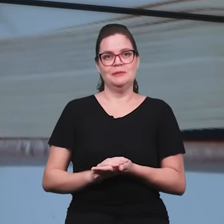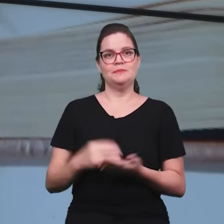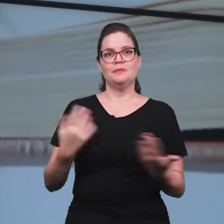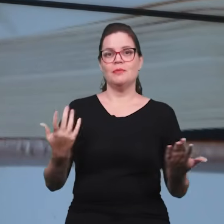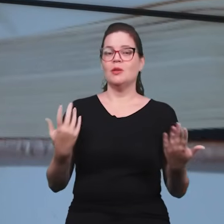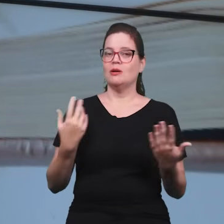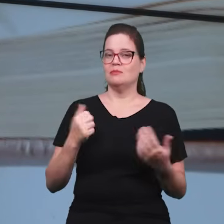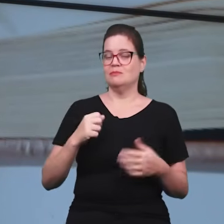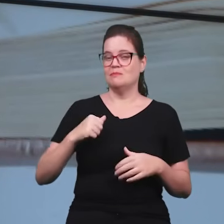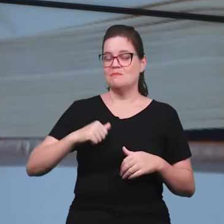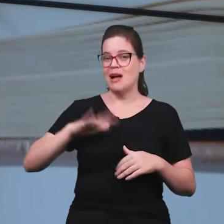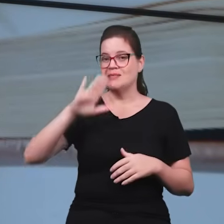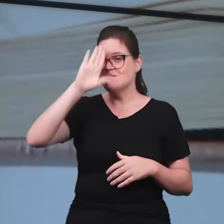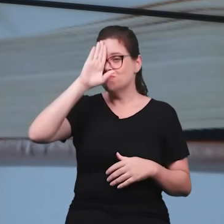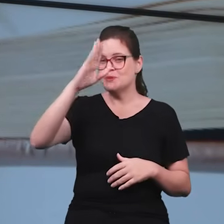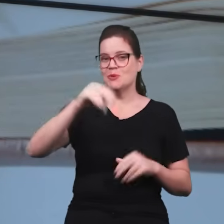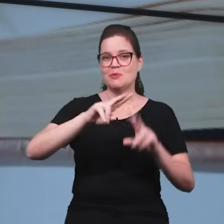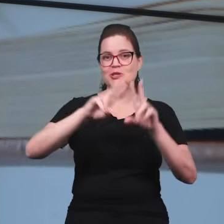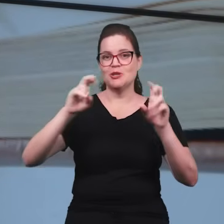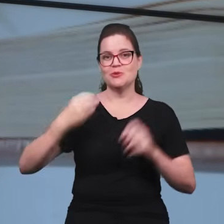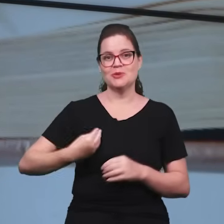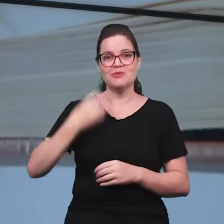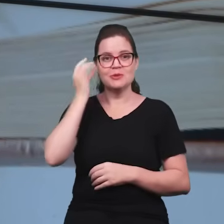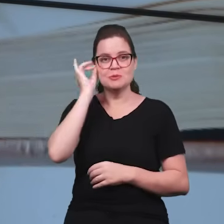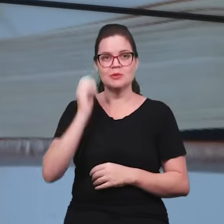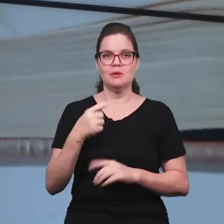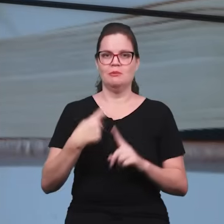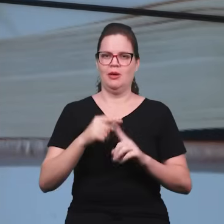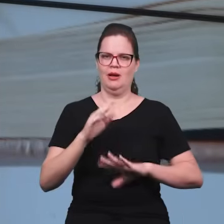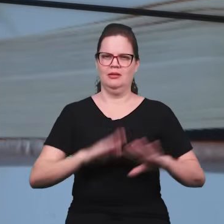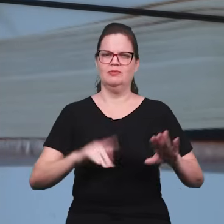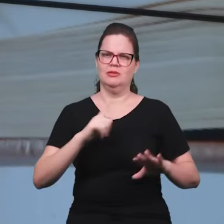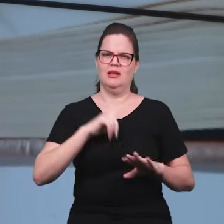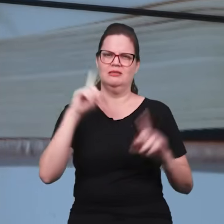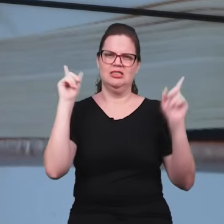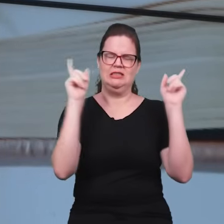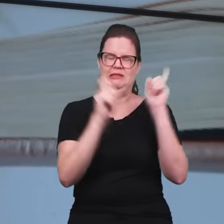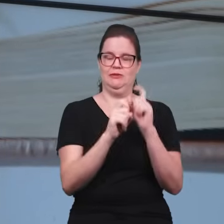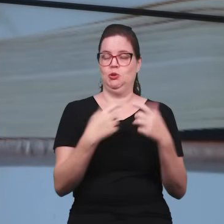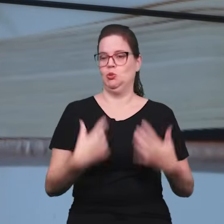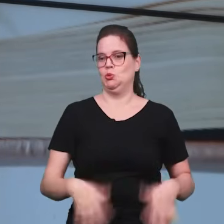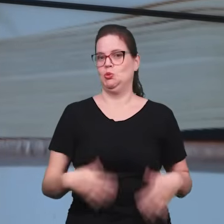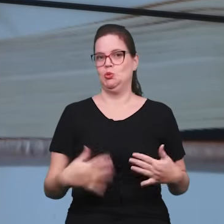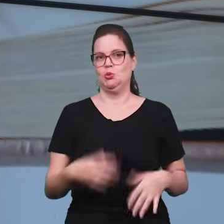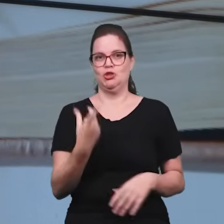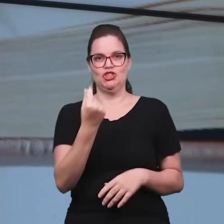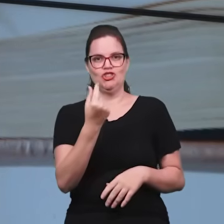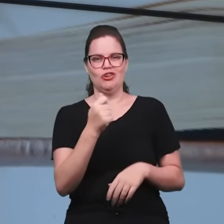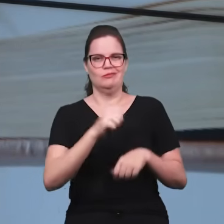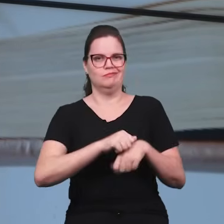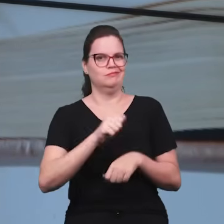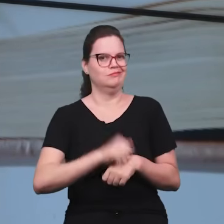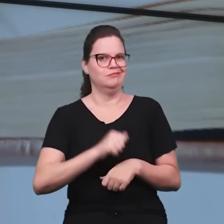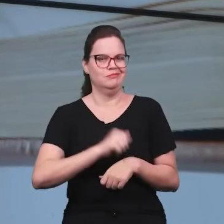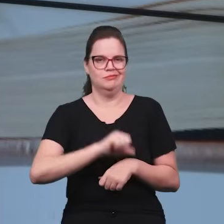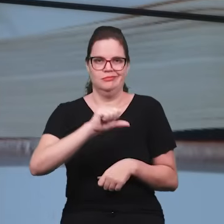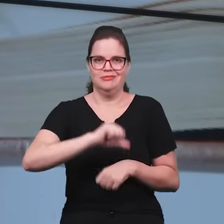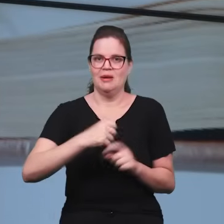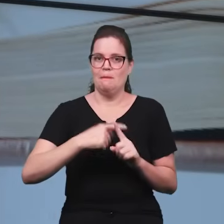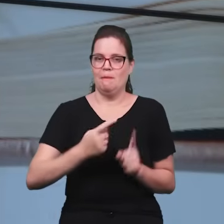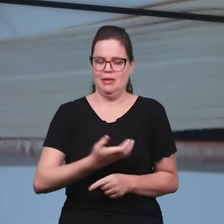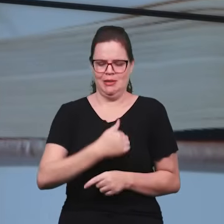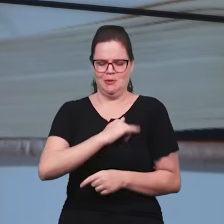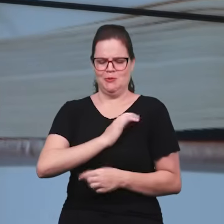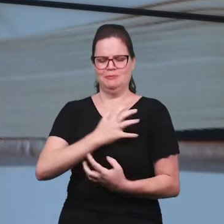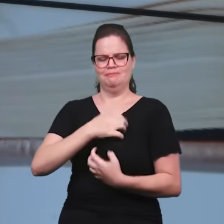riquezas espirituais, porque às vezes nós estamos até passando por um momento de provação material, mas o nosso coração está cheio de